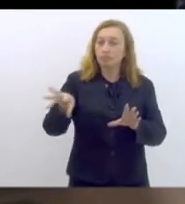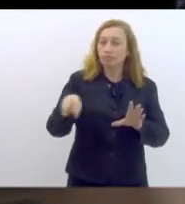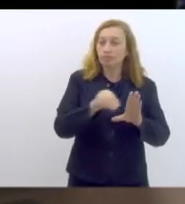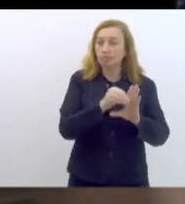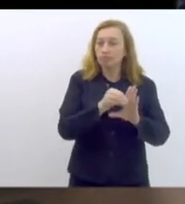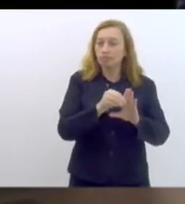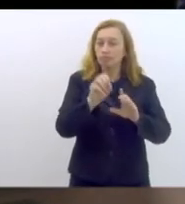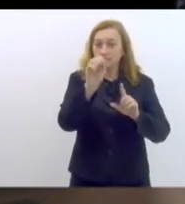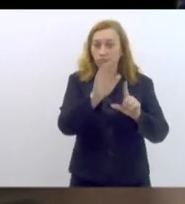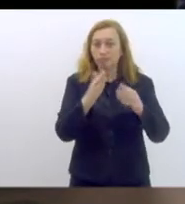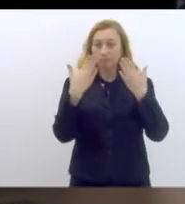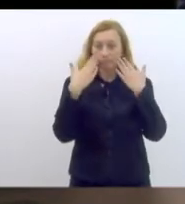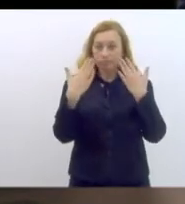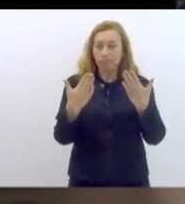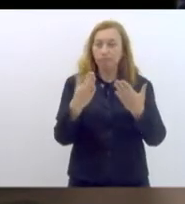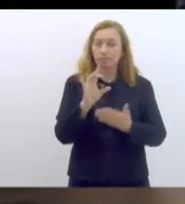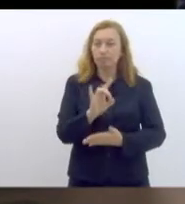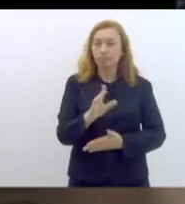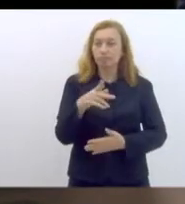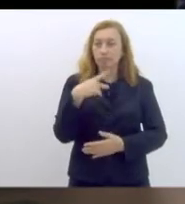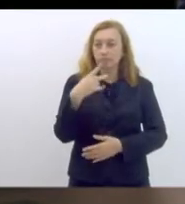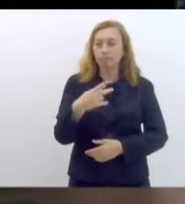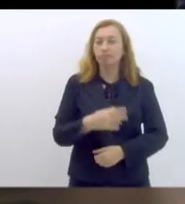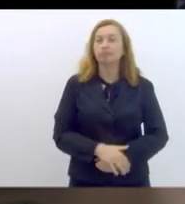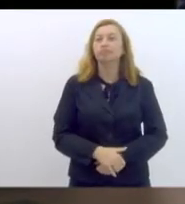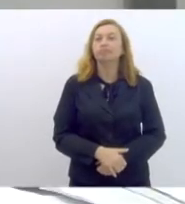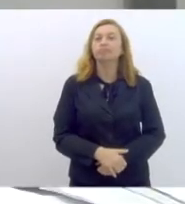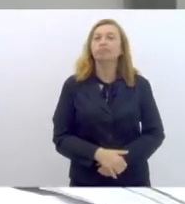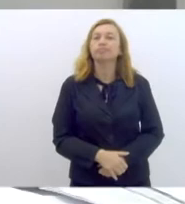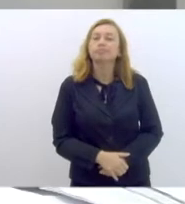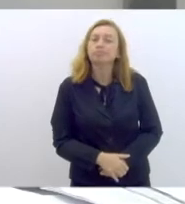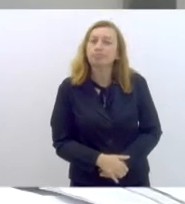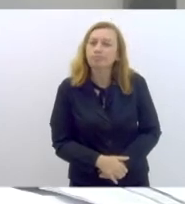na apresentação. Tá? Só para informar. Eu posso...